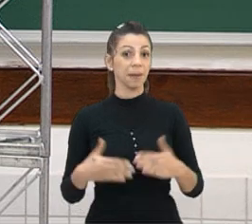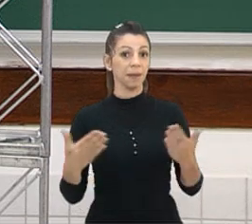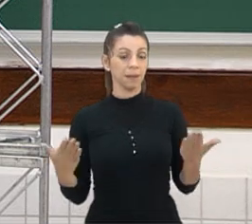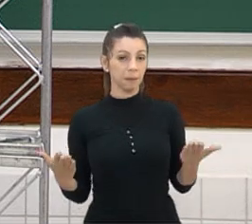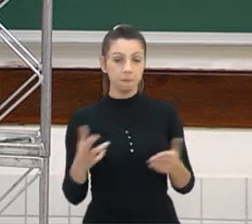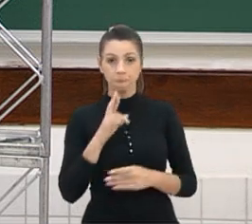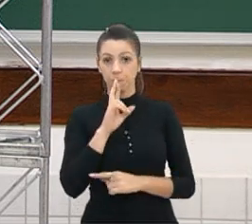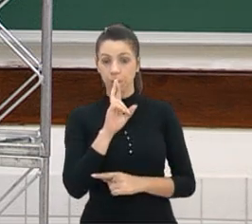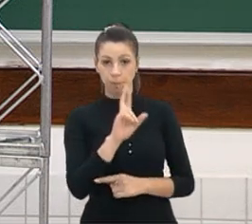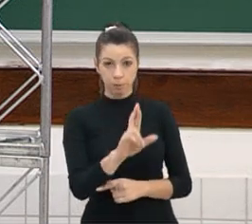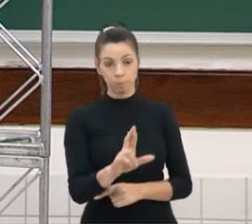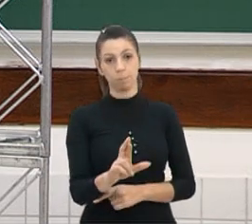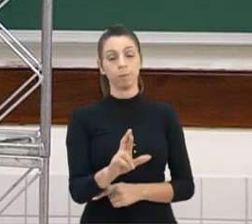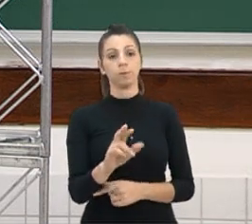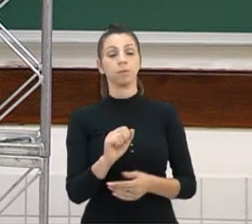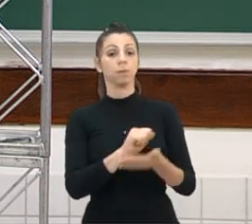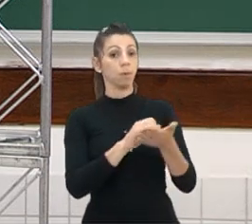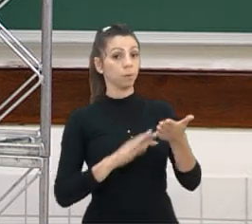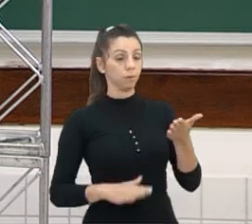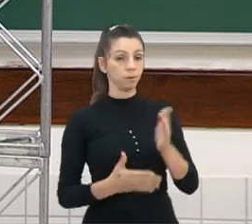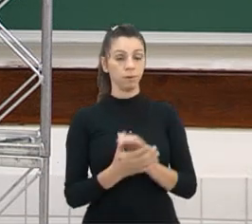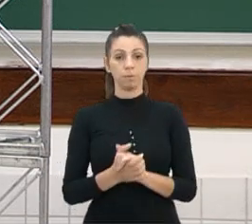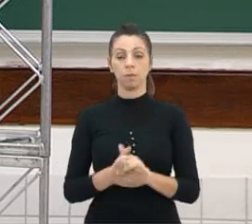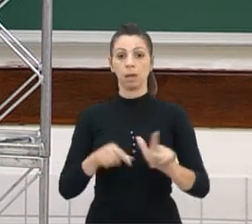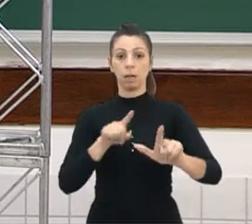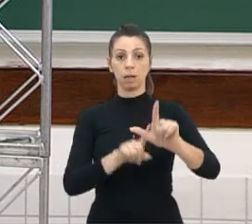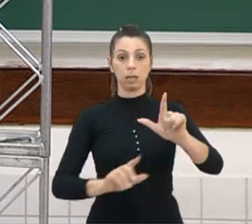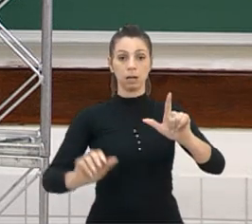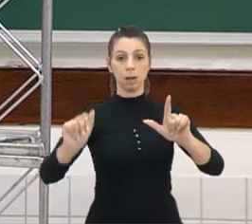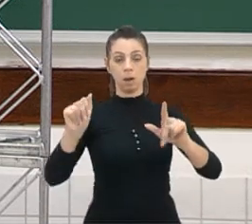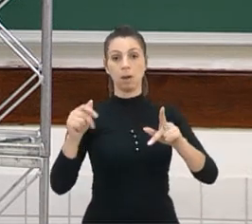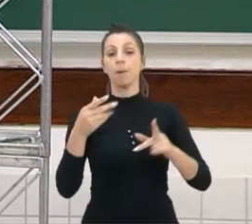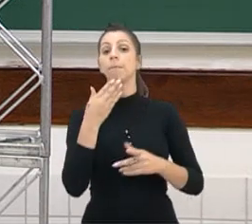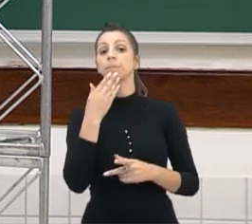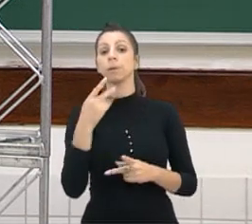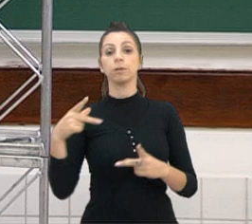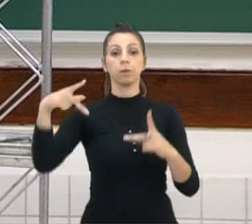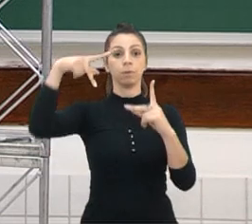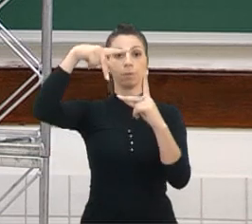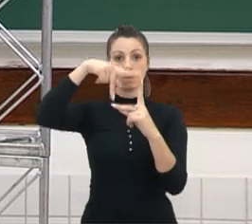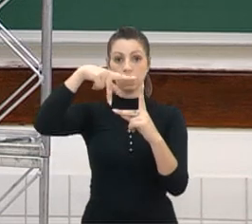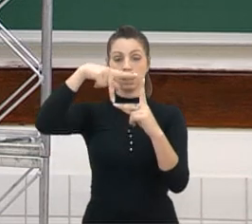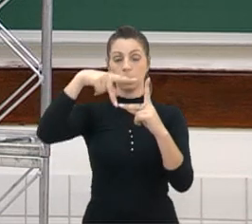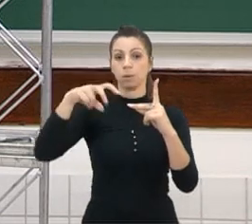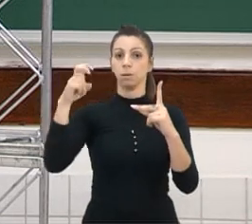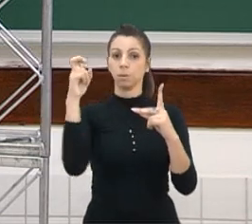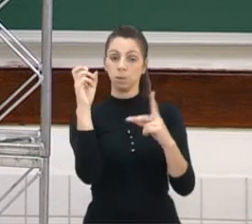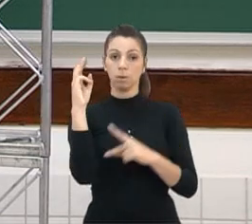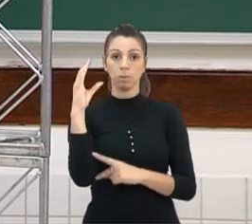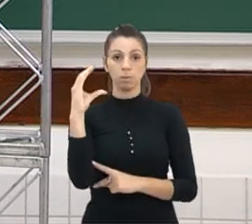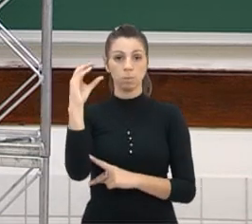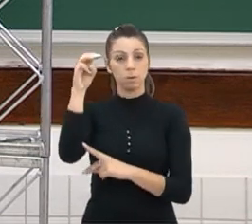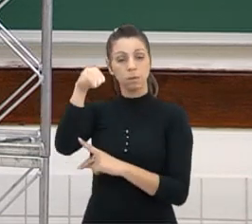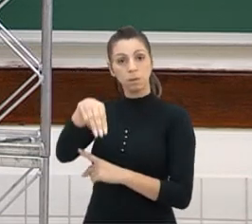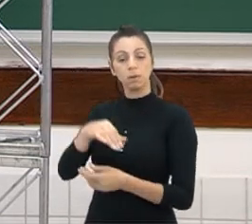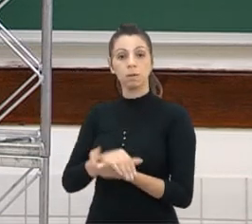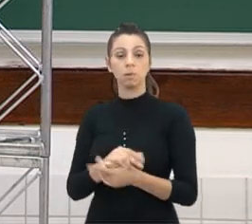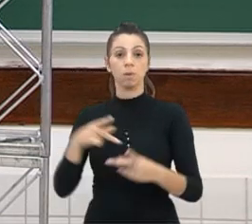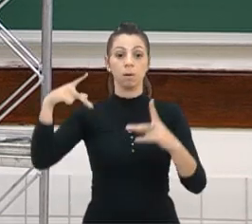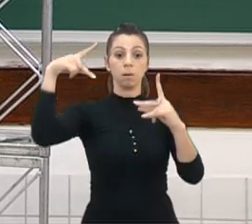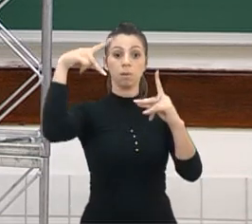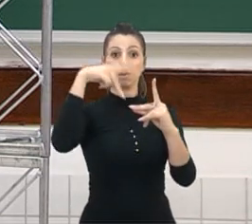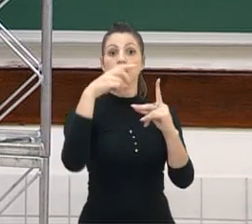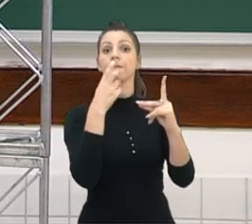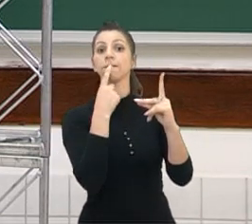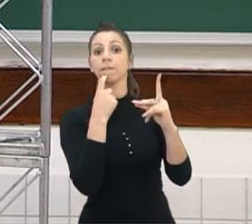Então, vamos à resposta do nosso teste. Na letra A, eu pedi um quadrado de 5 centímetros. Eu trouxe um quadradinho vermelho aqui para te lembrar que o quadrado